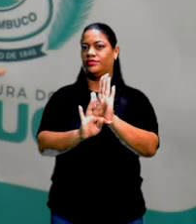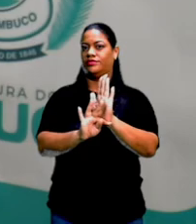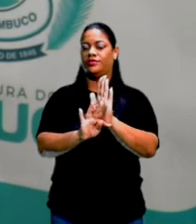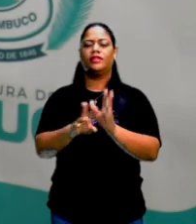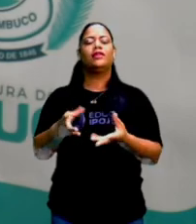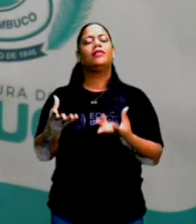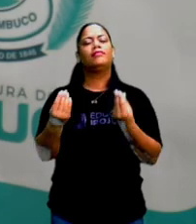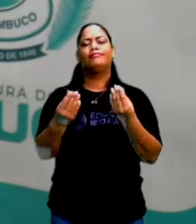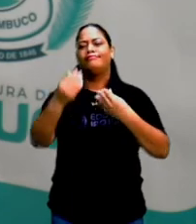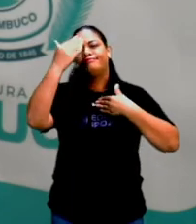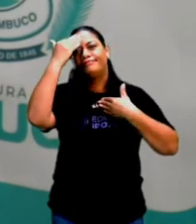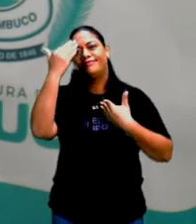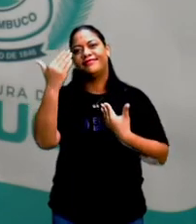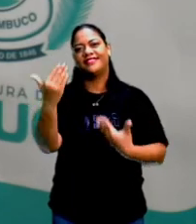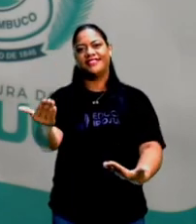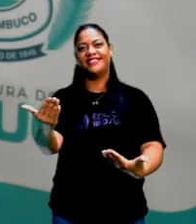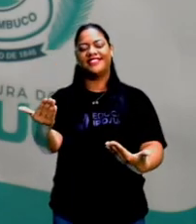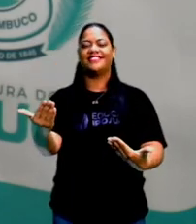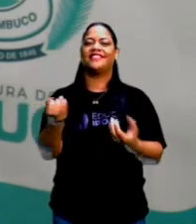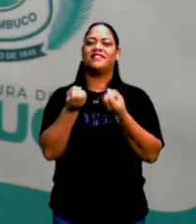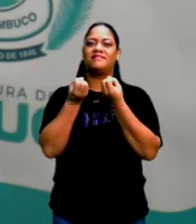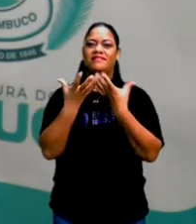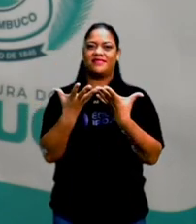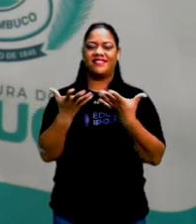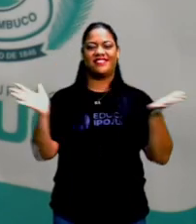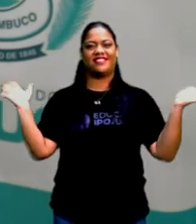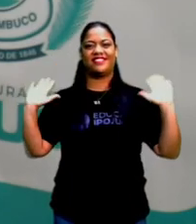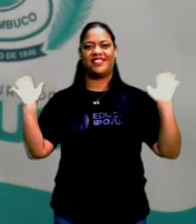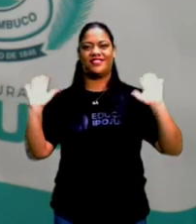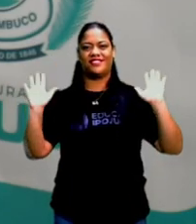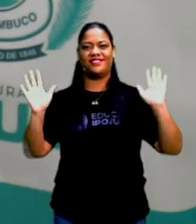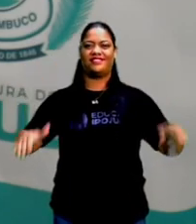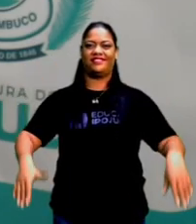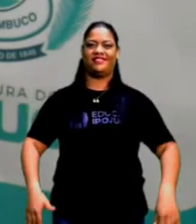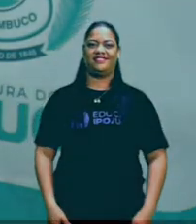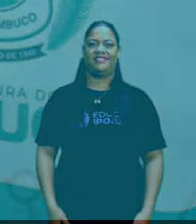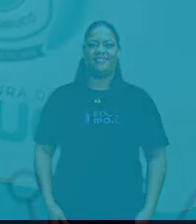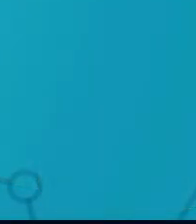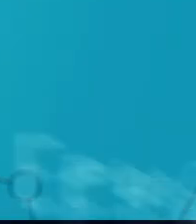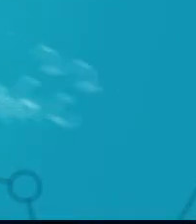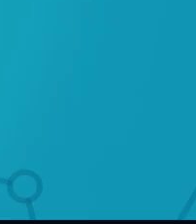texto. Nosso muito, muito obrigada. Fiquem bem e até a próxima. Tchau.